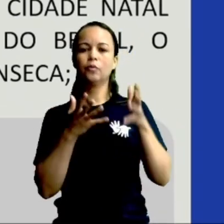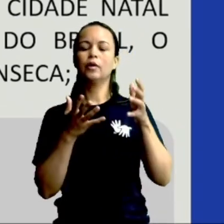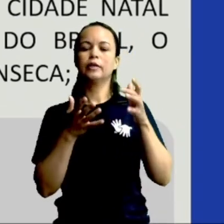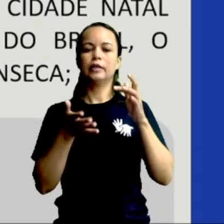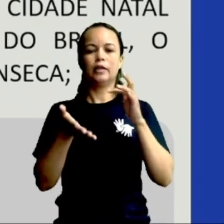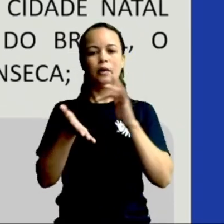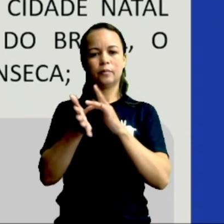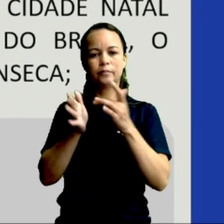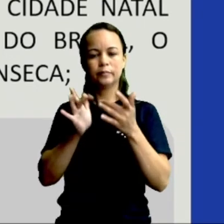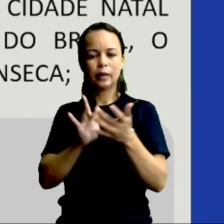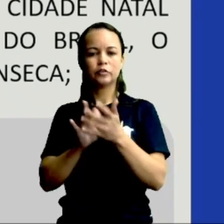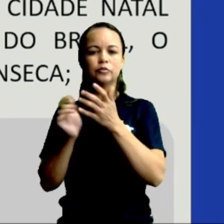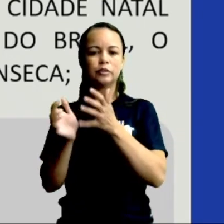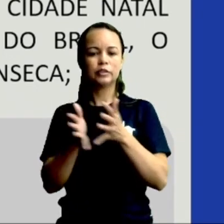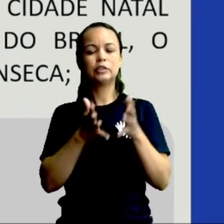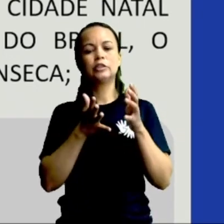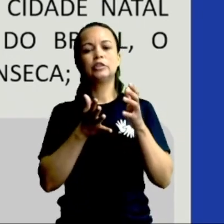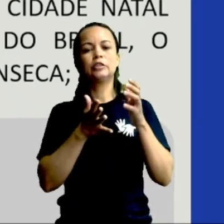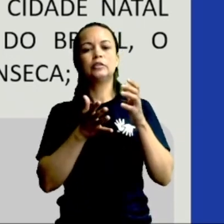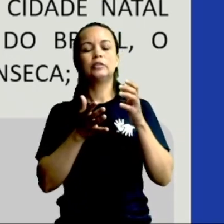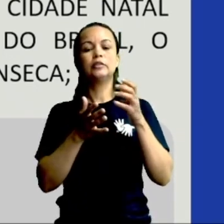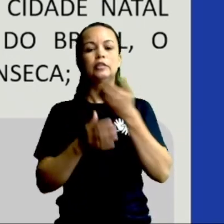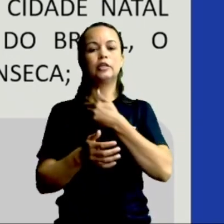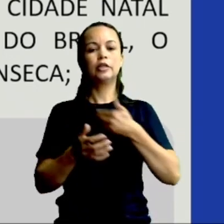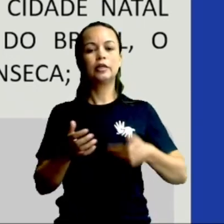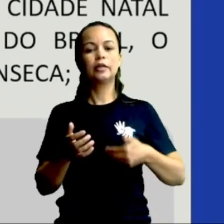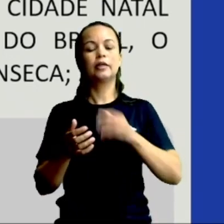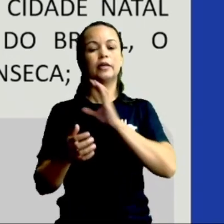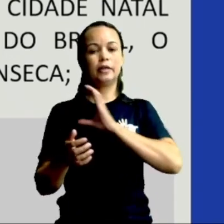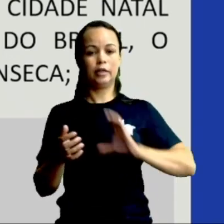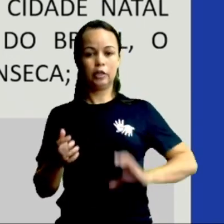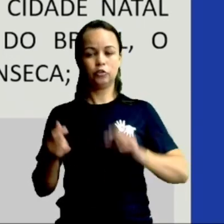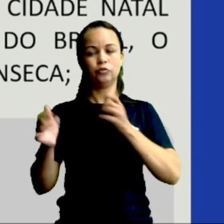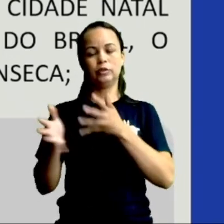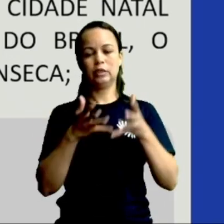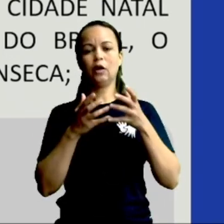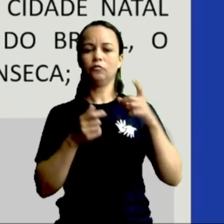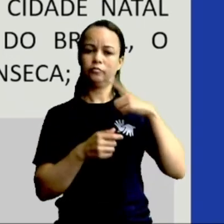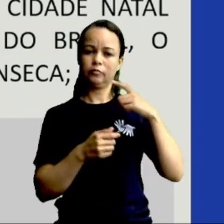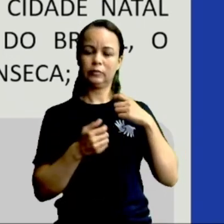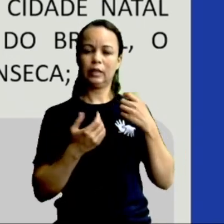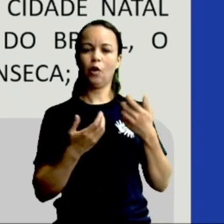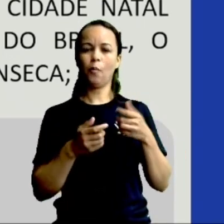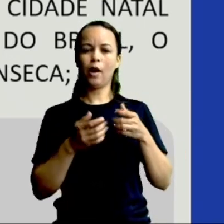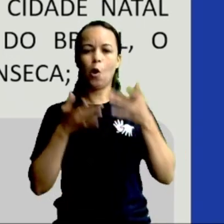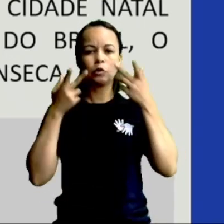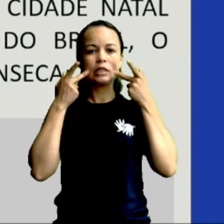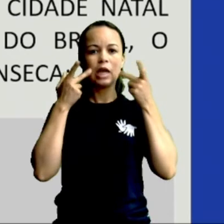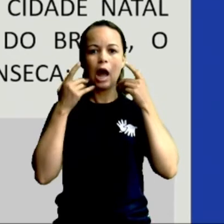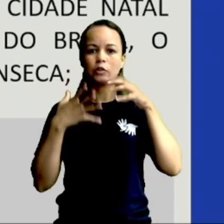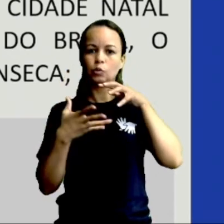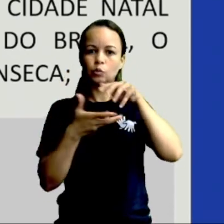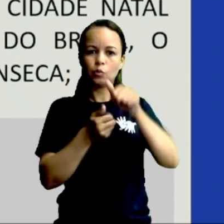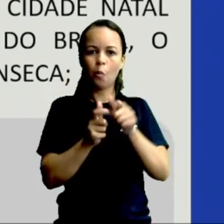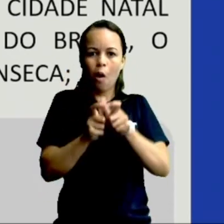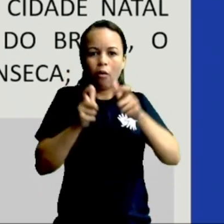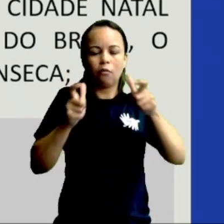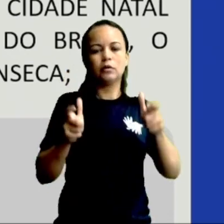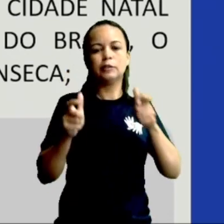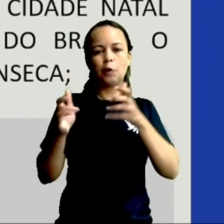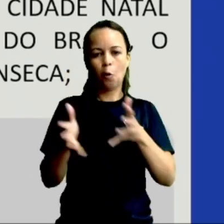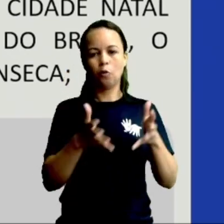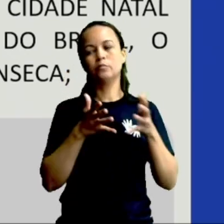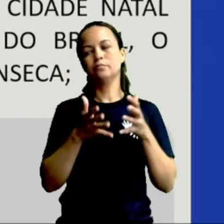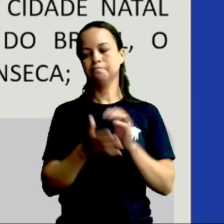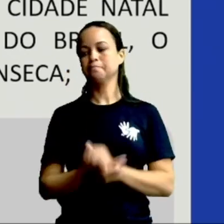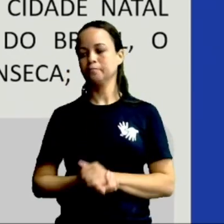E aí nós vamos ter o maior teatro ao ar livre do mundo, na cidade de Nova Jerusalém. Nós vamos